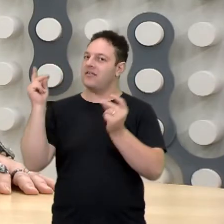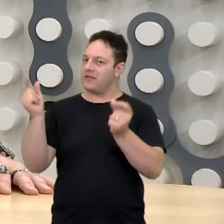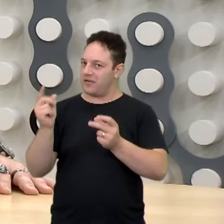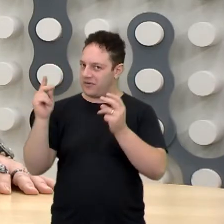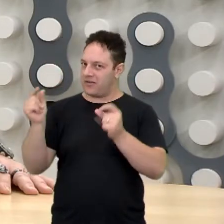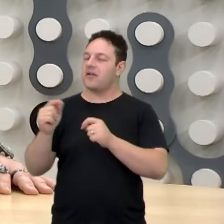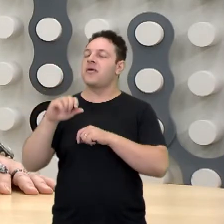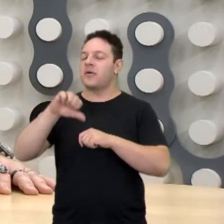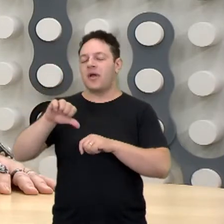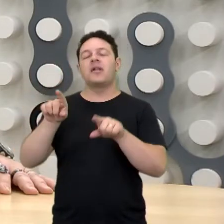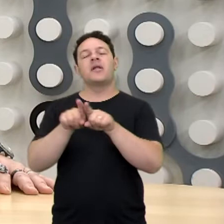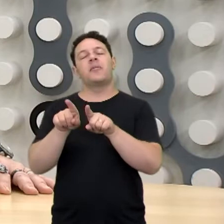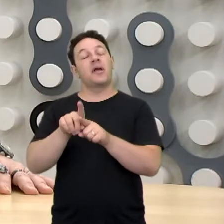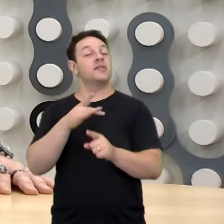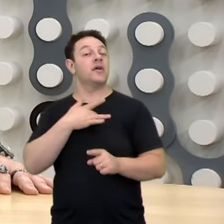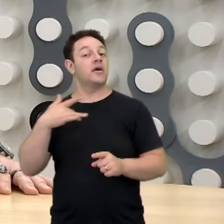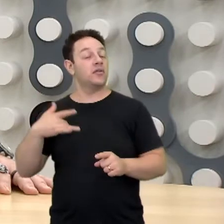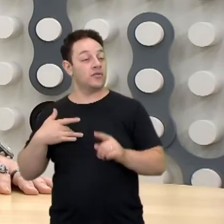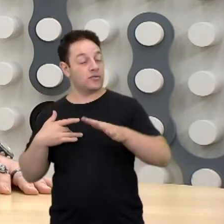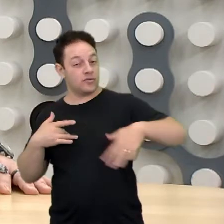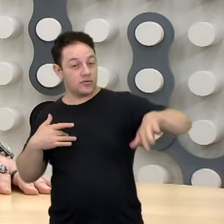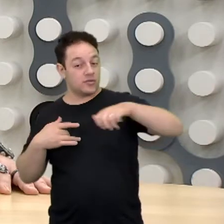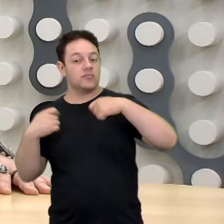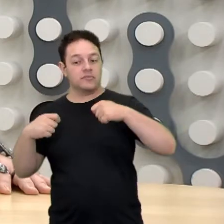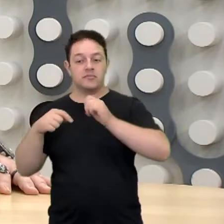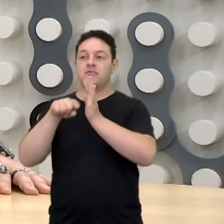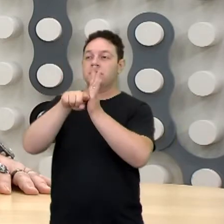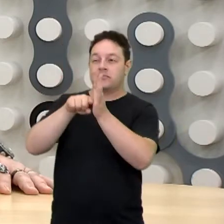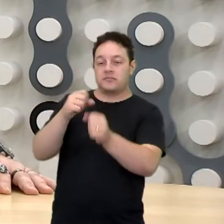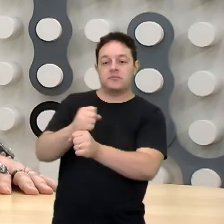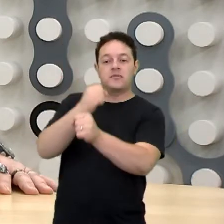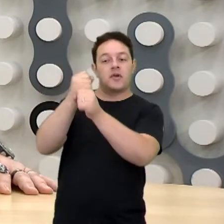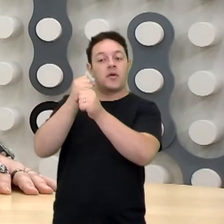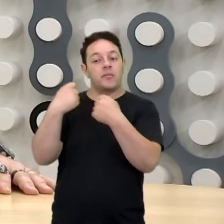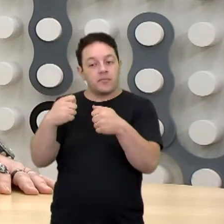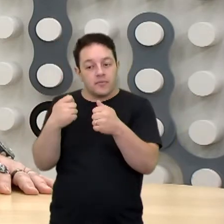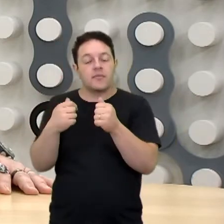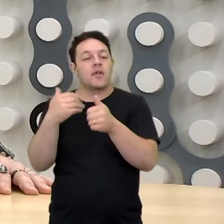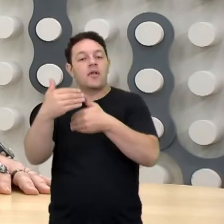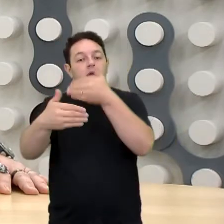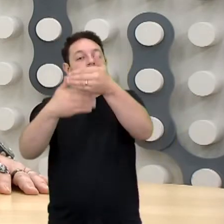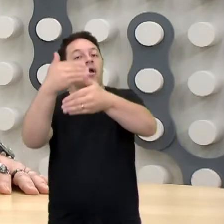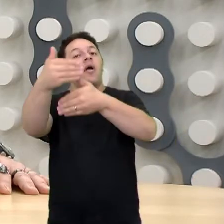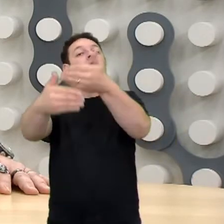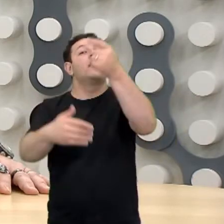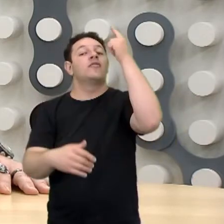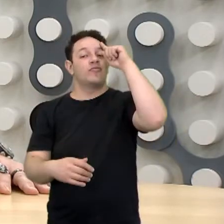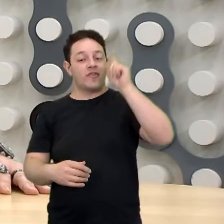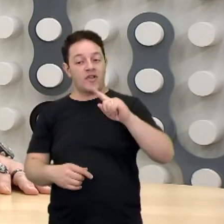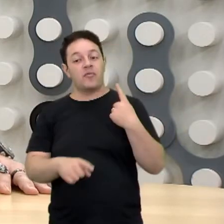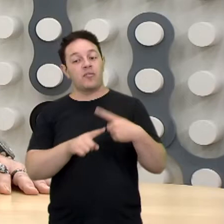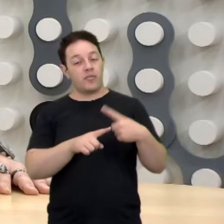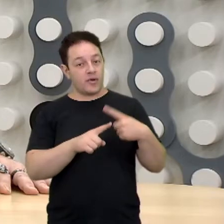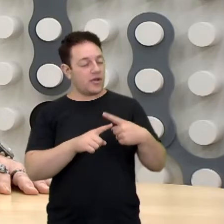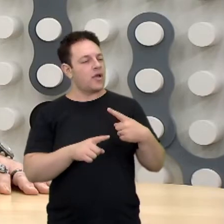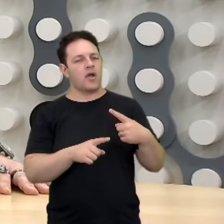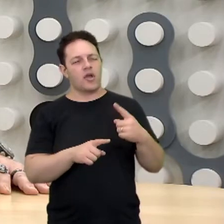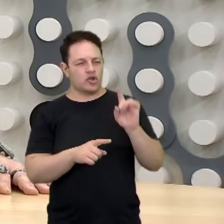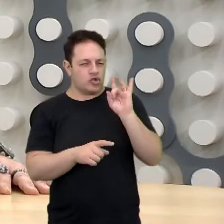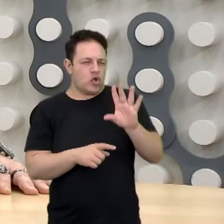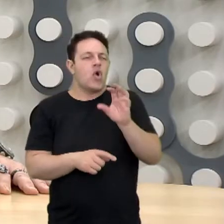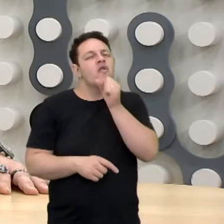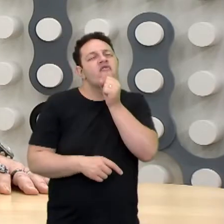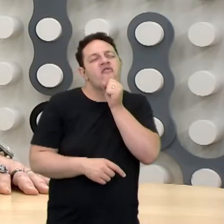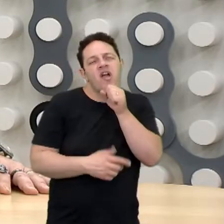aí da saúde, que também precisa ser vista com bons olhos, até porque todas as faixas etárias precisam, mas a